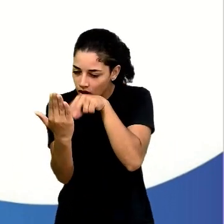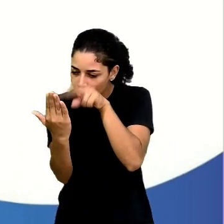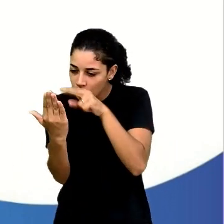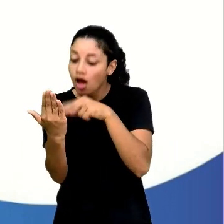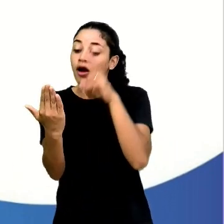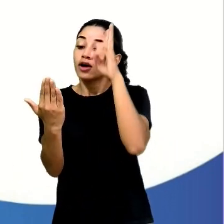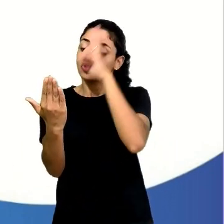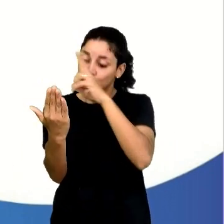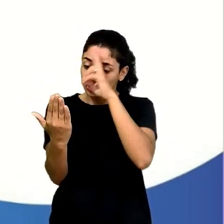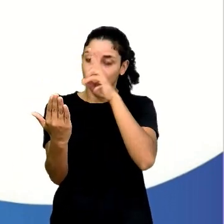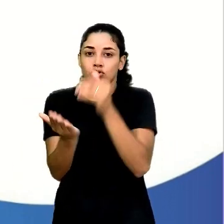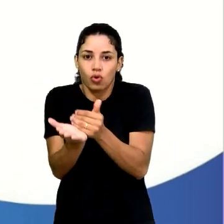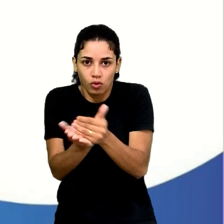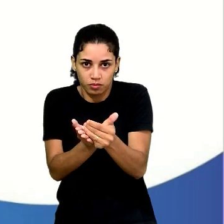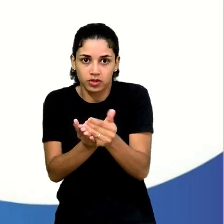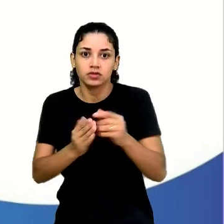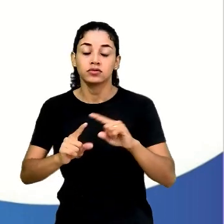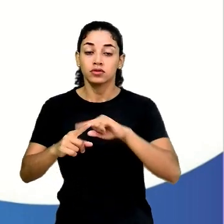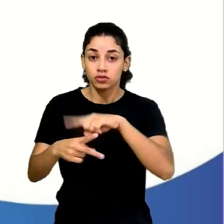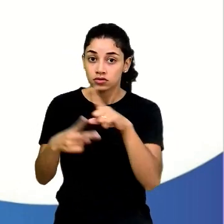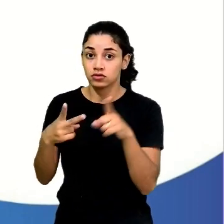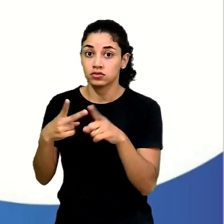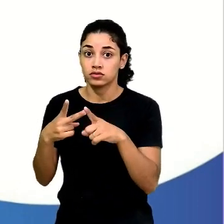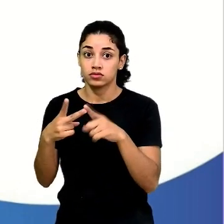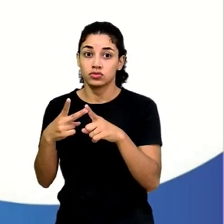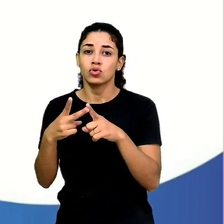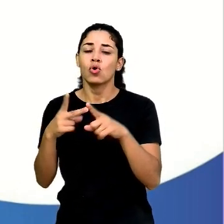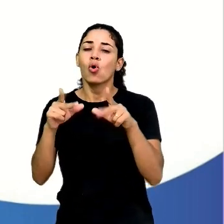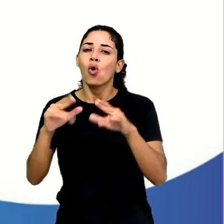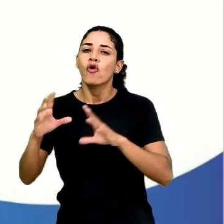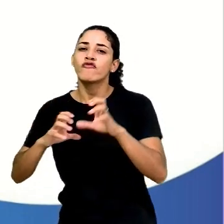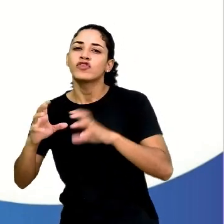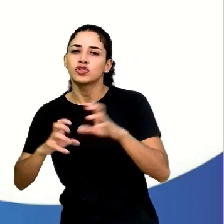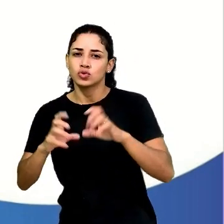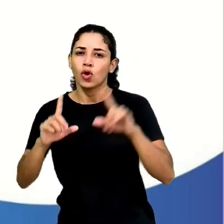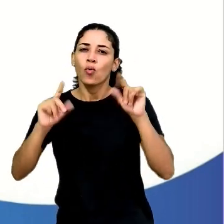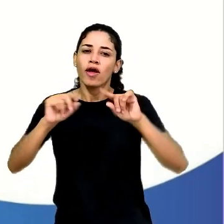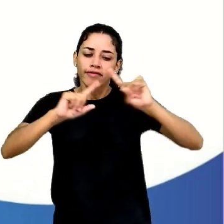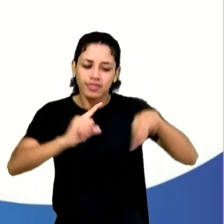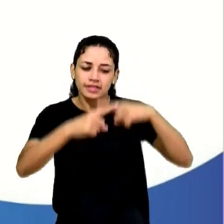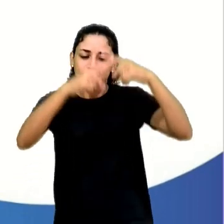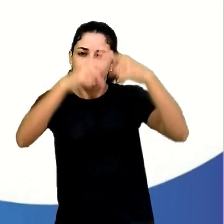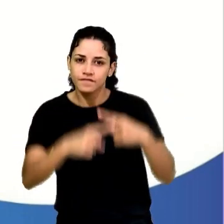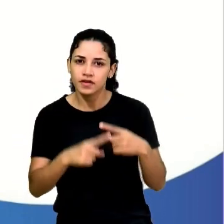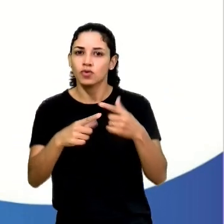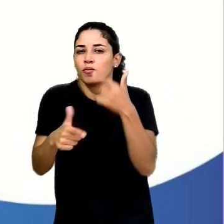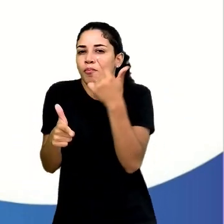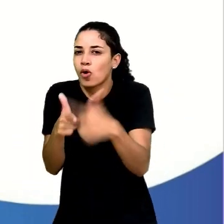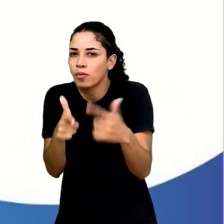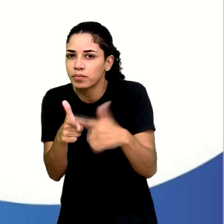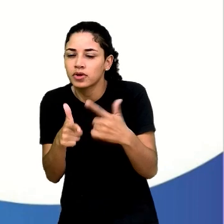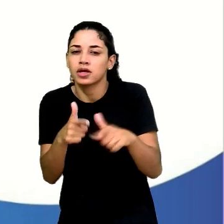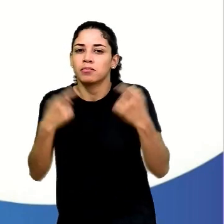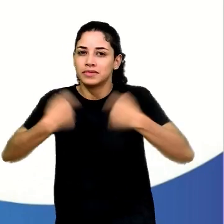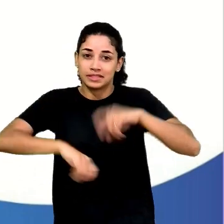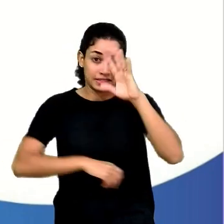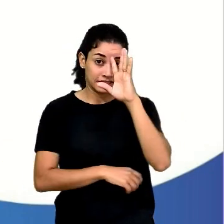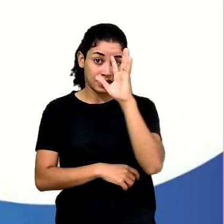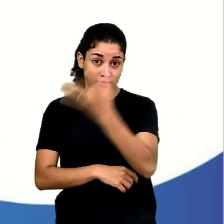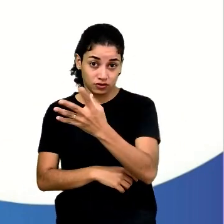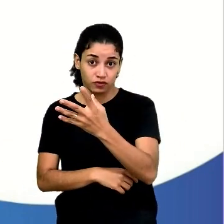história. Segundo ponto, conflito gerador. O desafio, o problema a ser resolvido